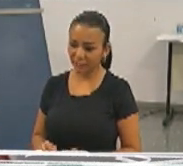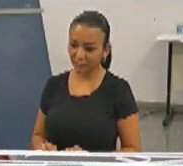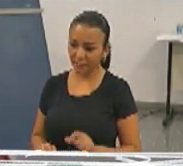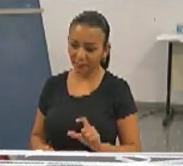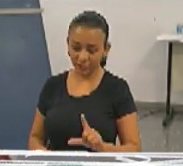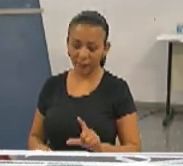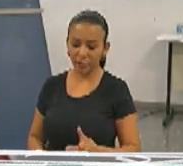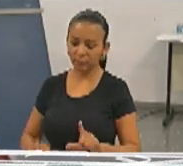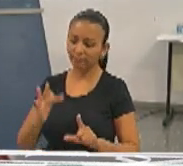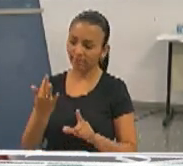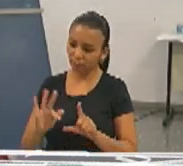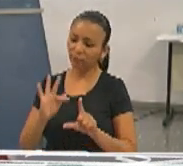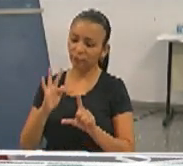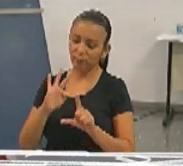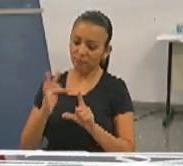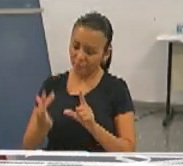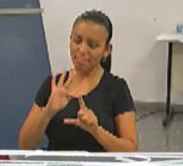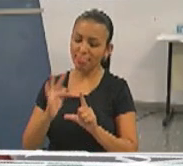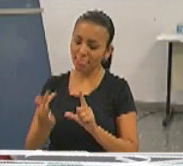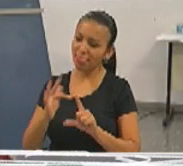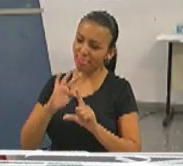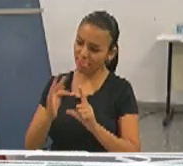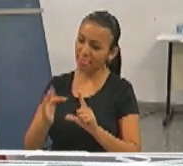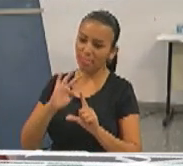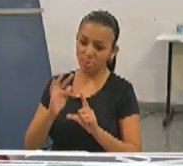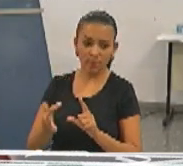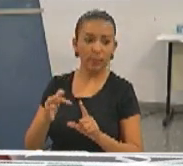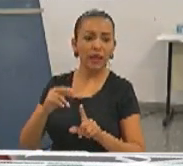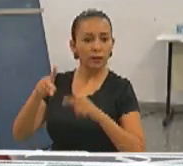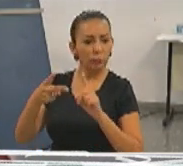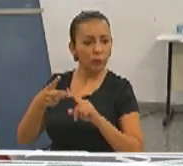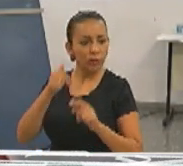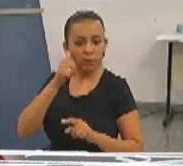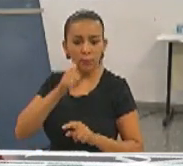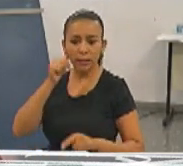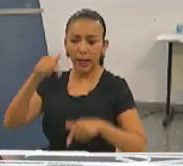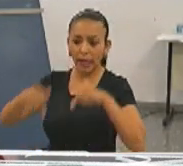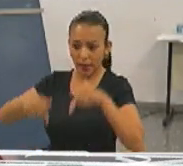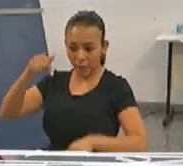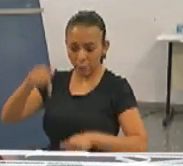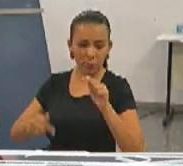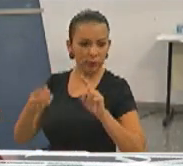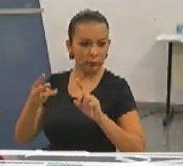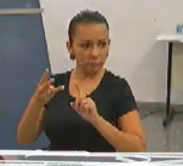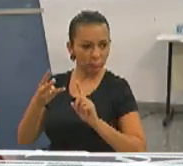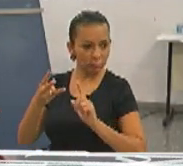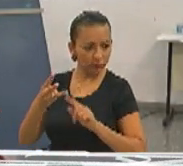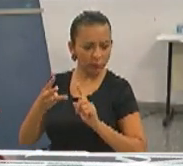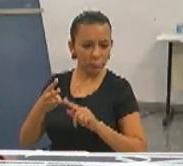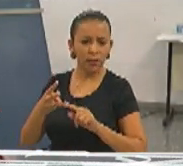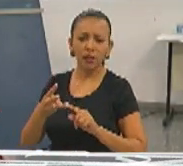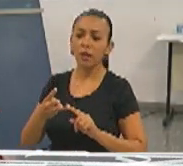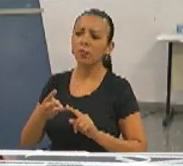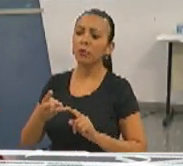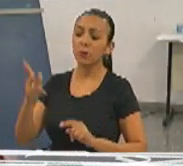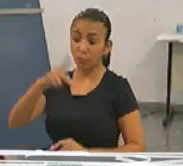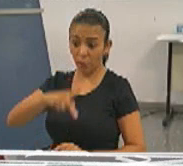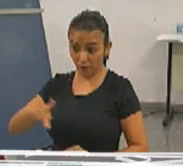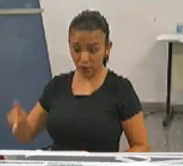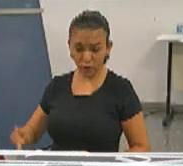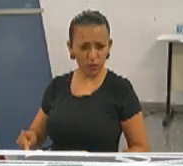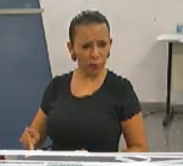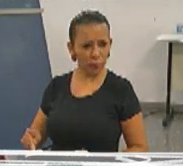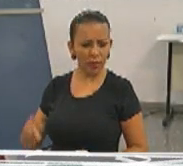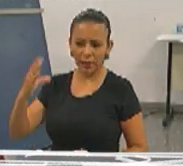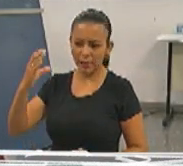Stephanie Tayara, da Química, seguido, por fim, nessa rodada, da docente Célia Regina